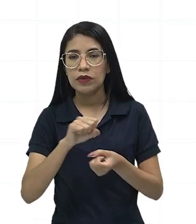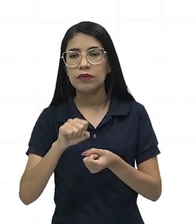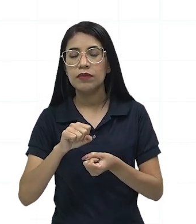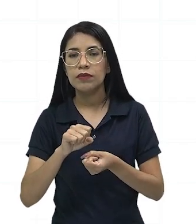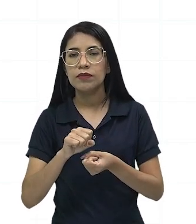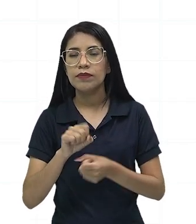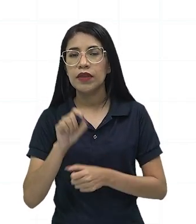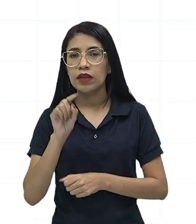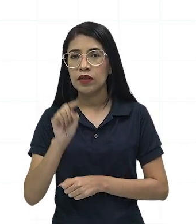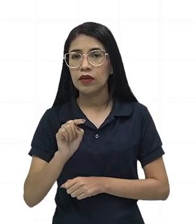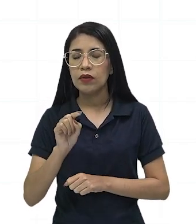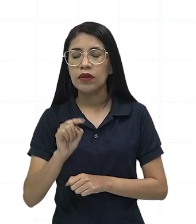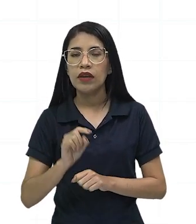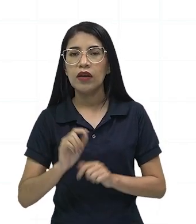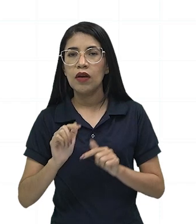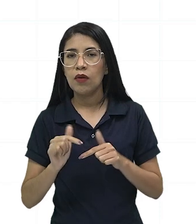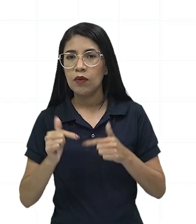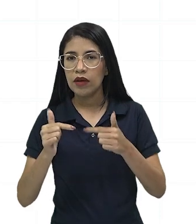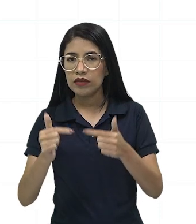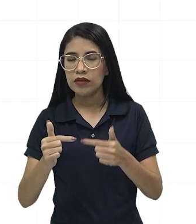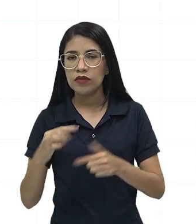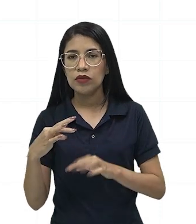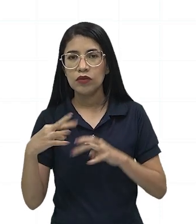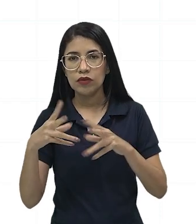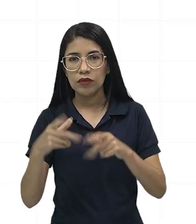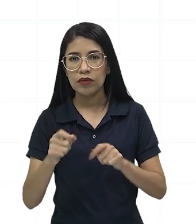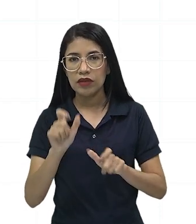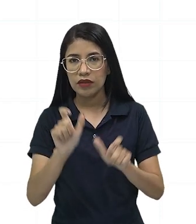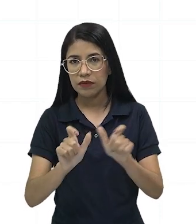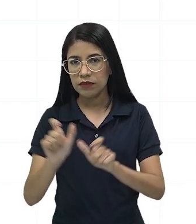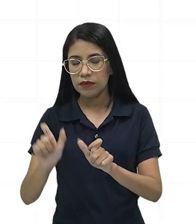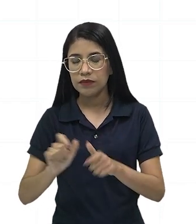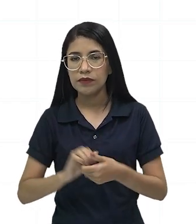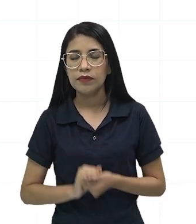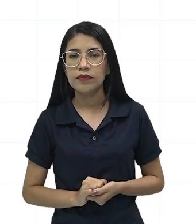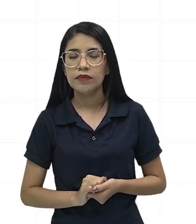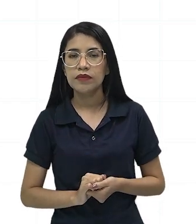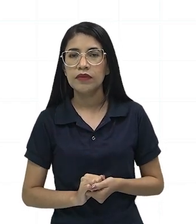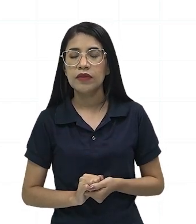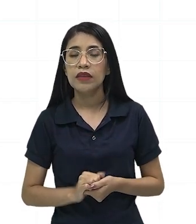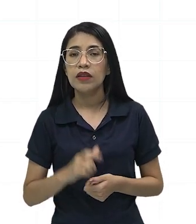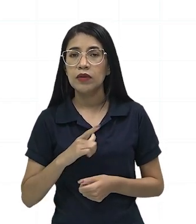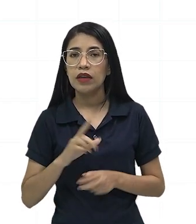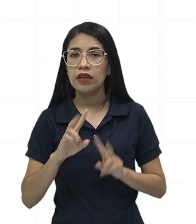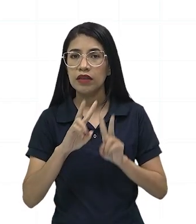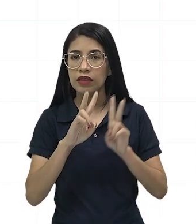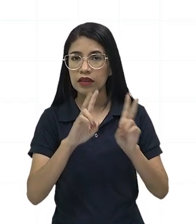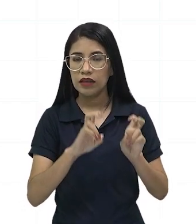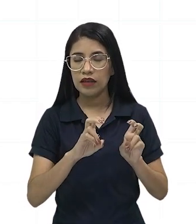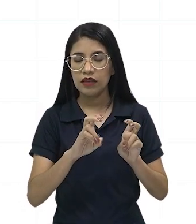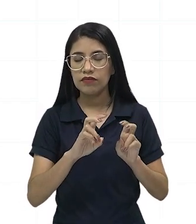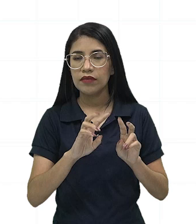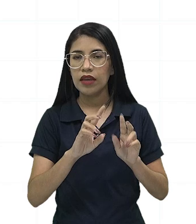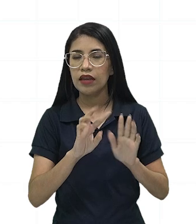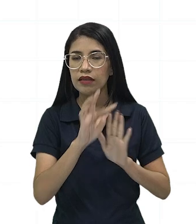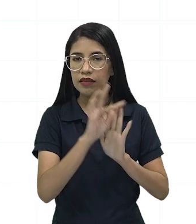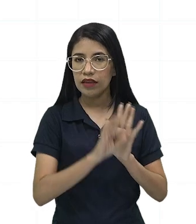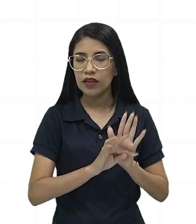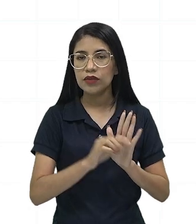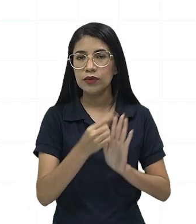Sustentabilidade, um dever de todos. Então nós vamos ter dois textos a princípio, falando